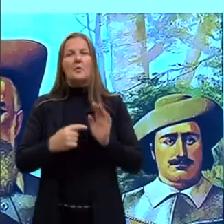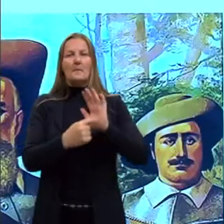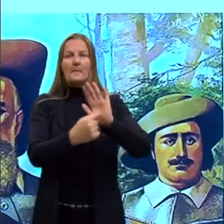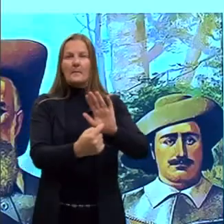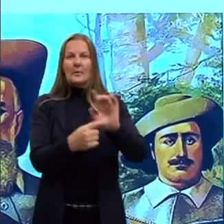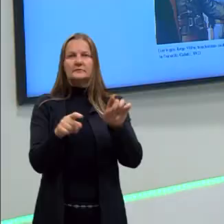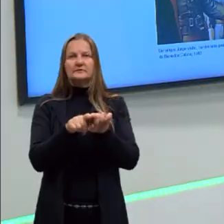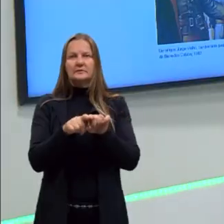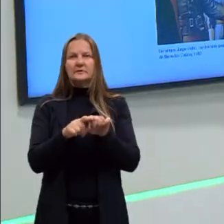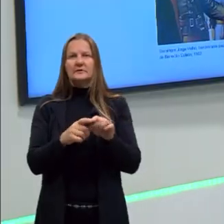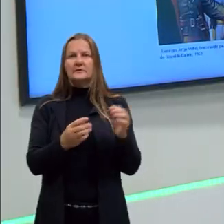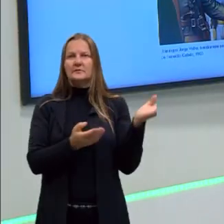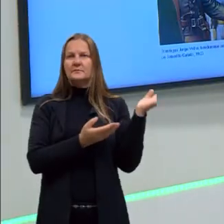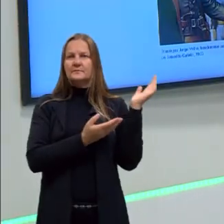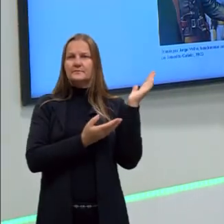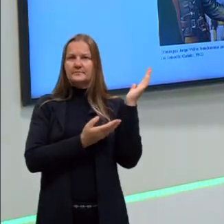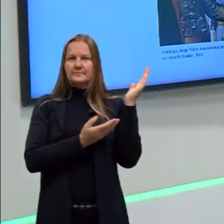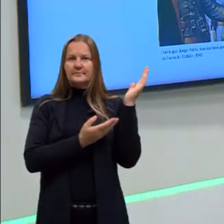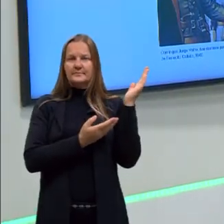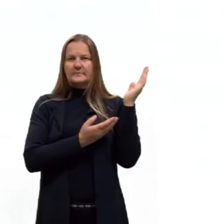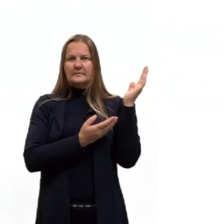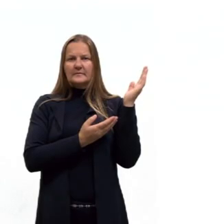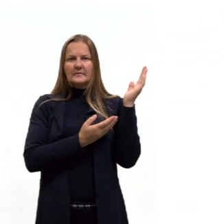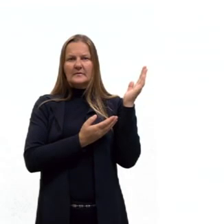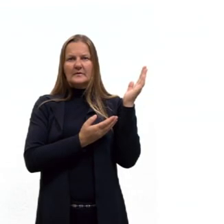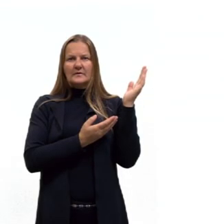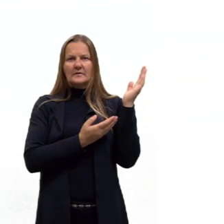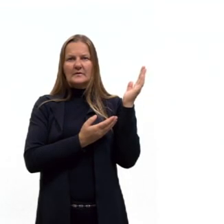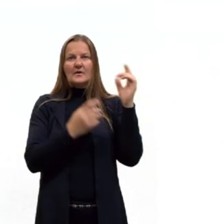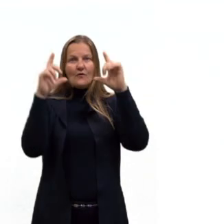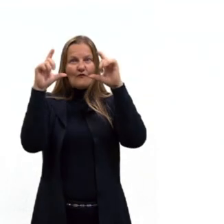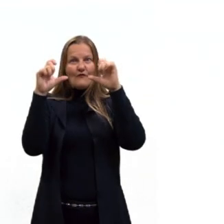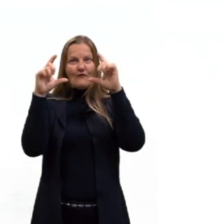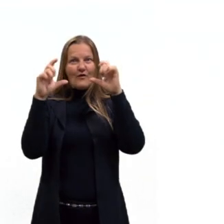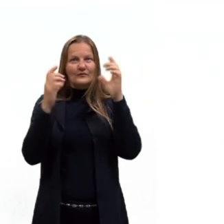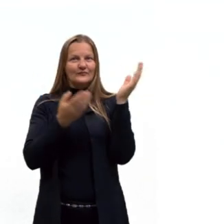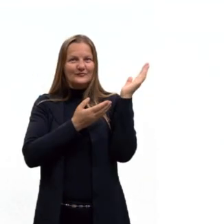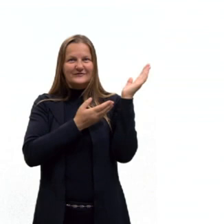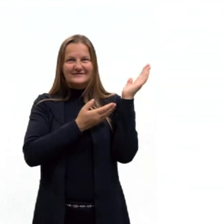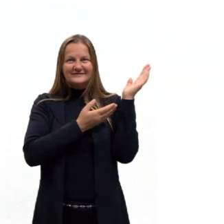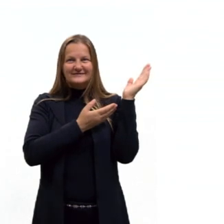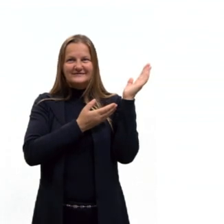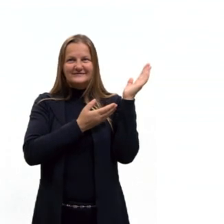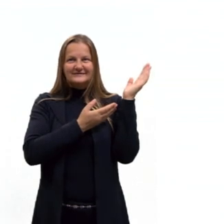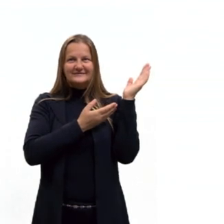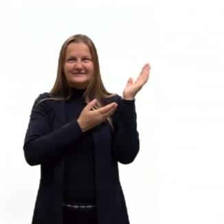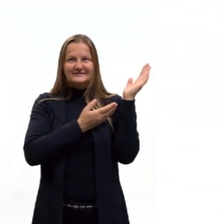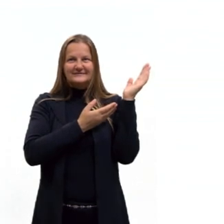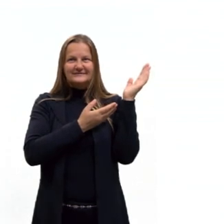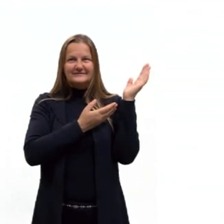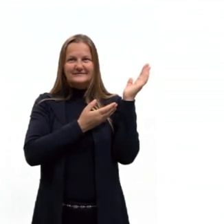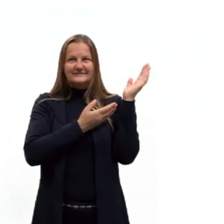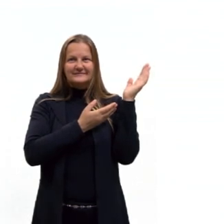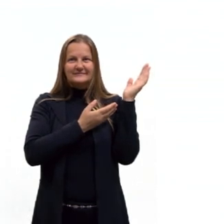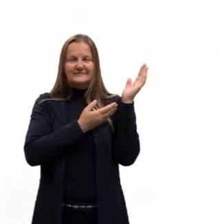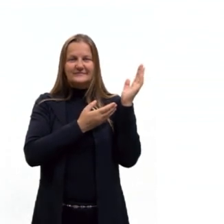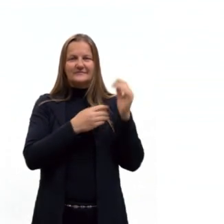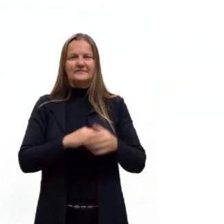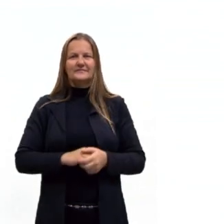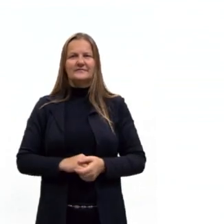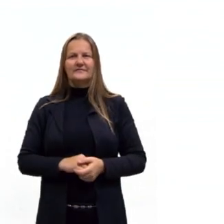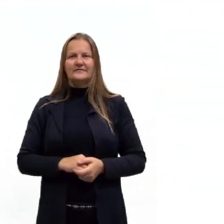mostra uma imagem aqui embaixo vai mostrar justamente de um de um deles né domingo Jorge Velho certo Um dos